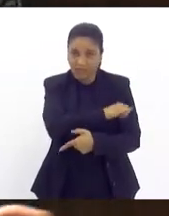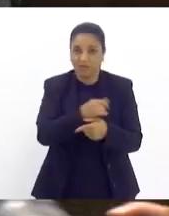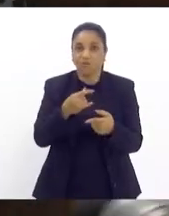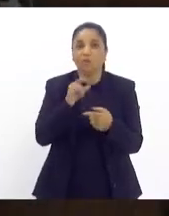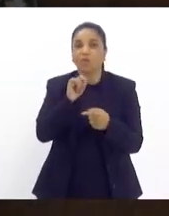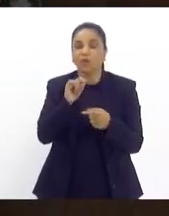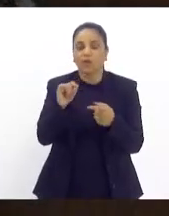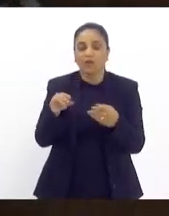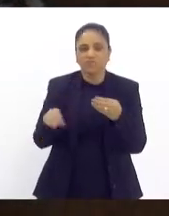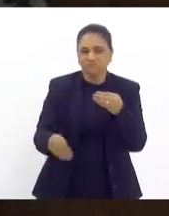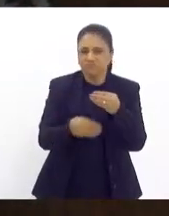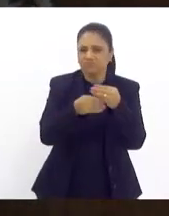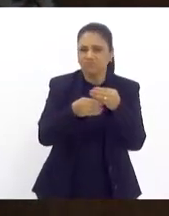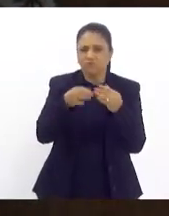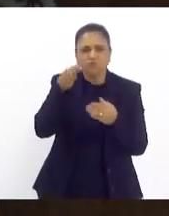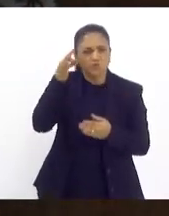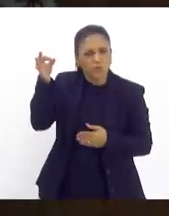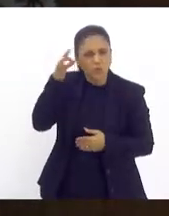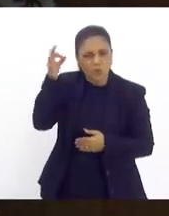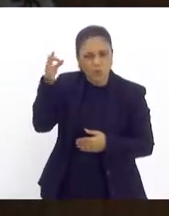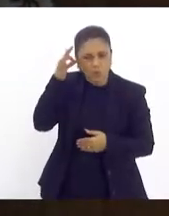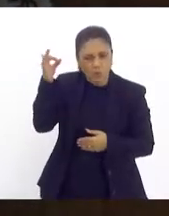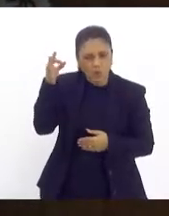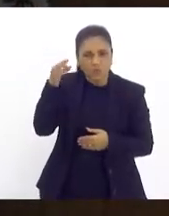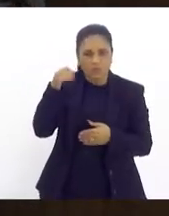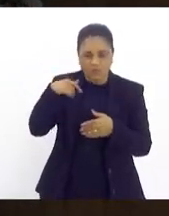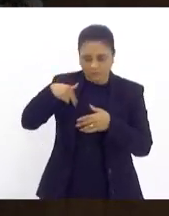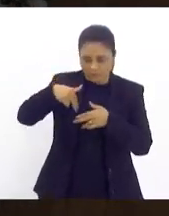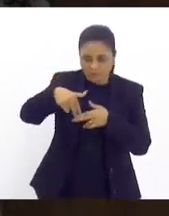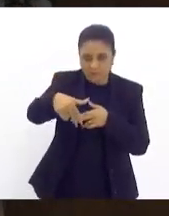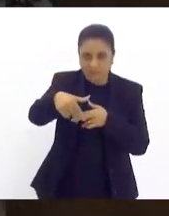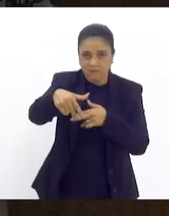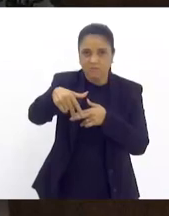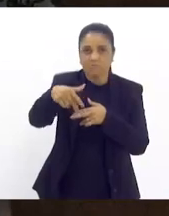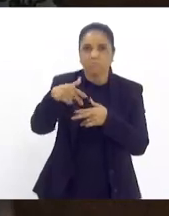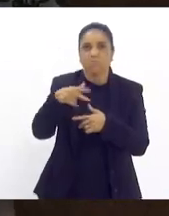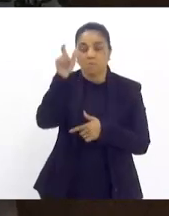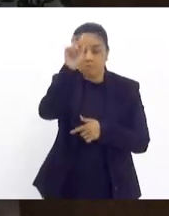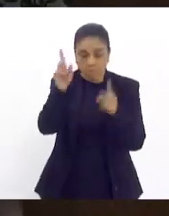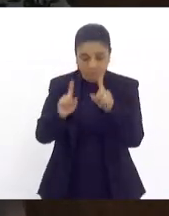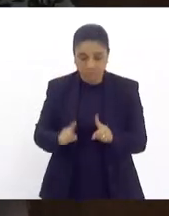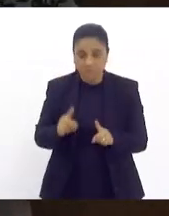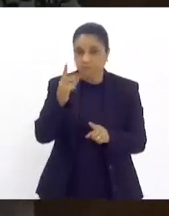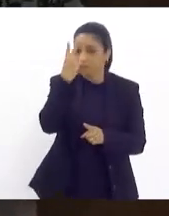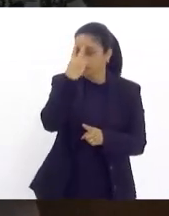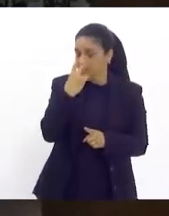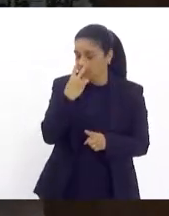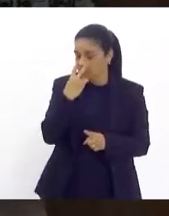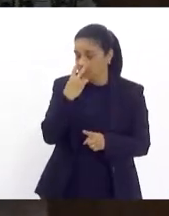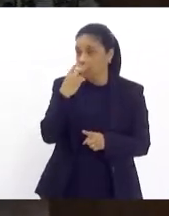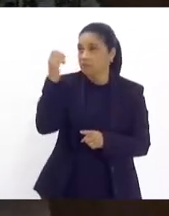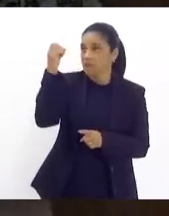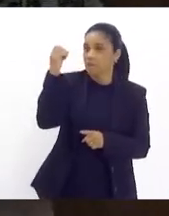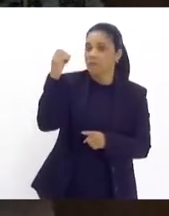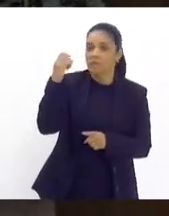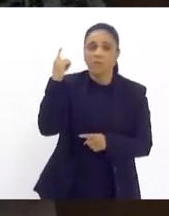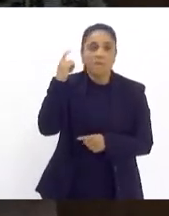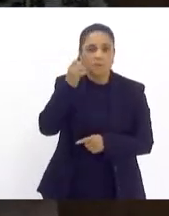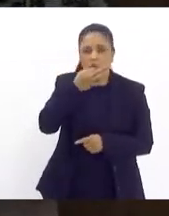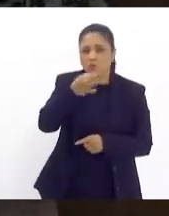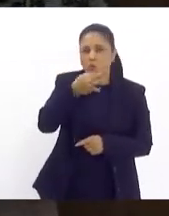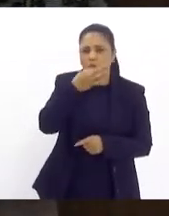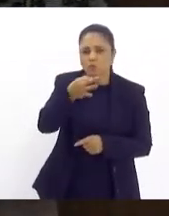dispositivos sonoros de auxílio a travessia de pessoas com deficiência visual no sinal de Pedestre das principais vias da cidade